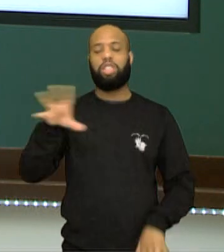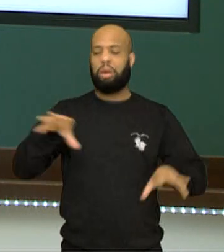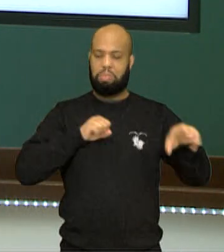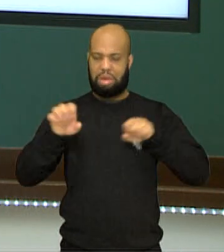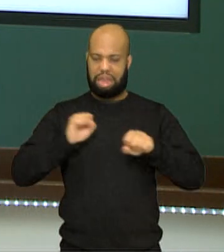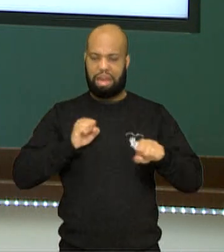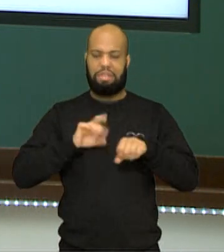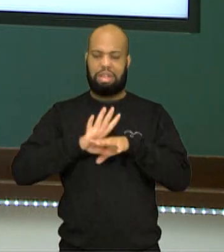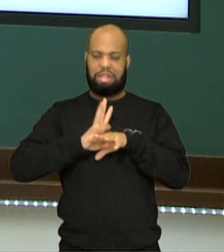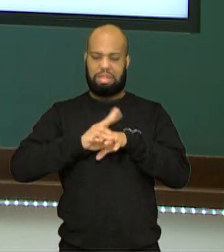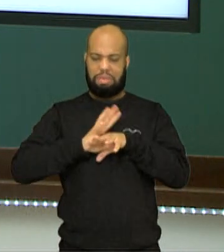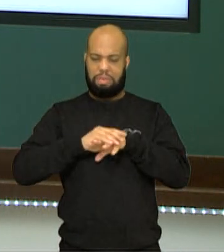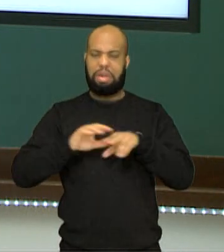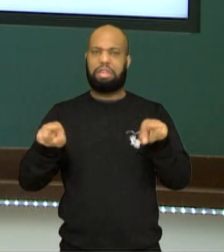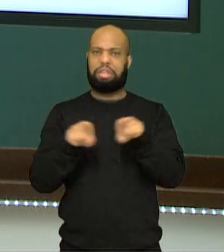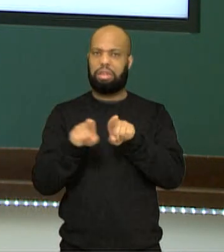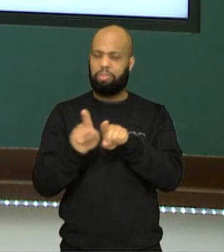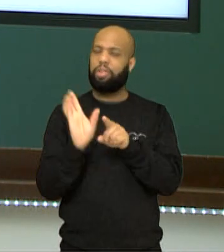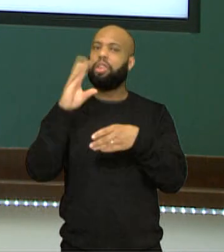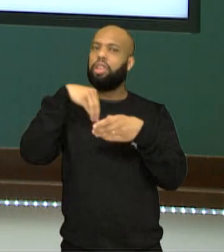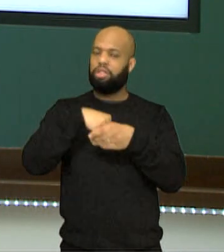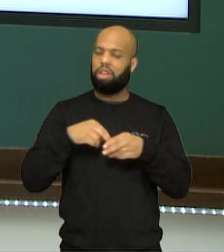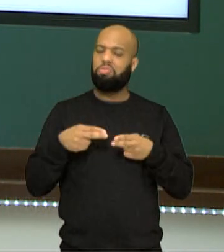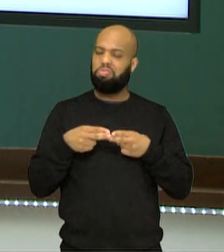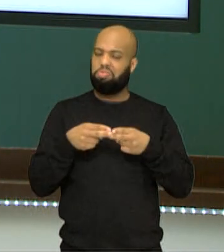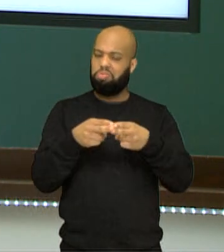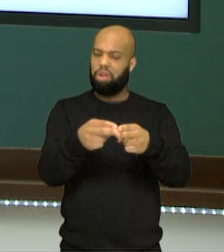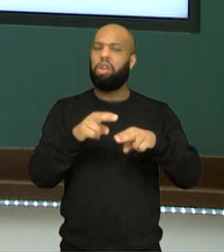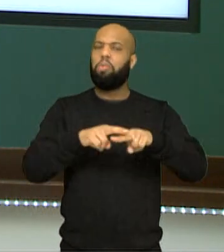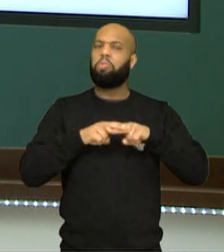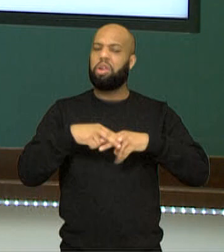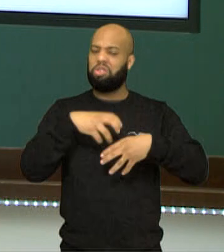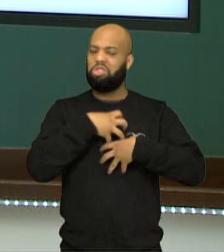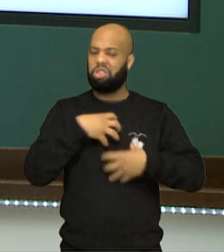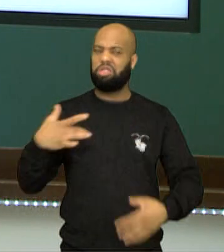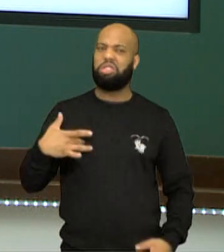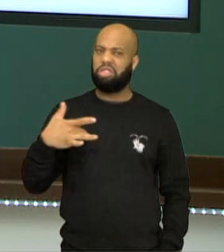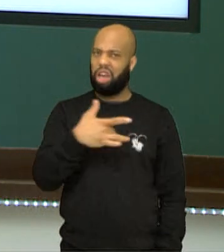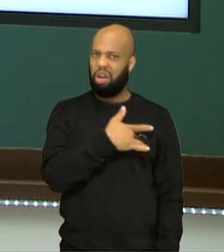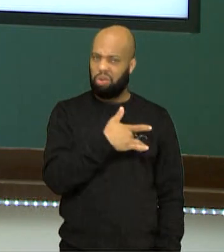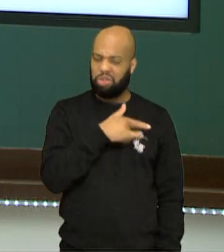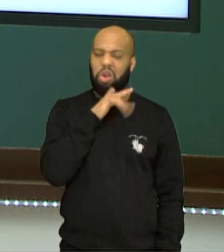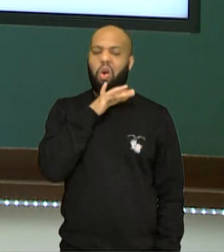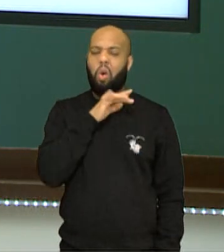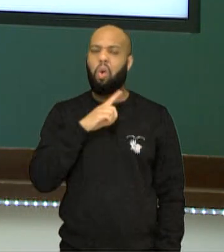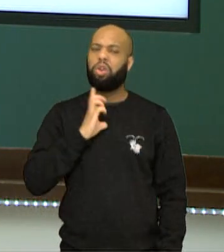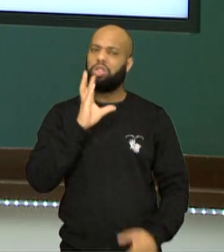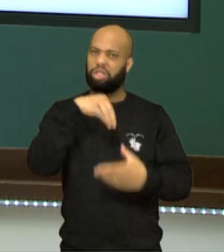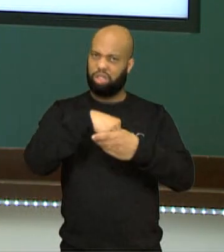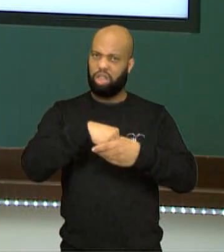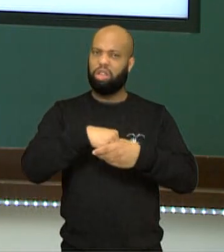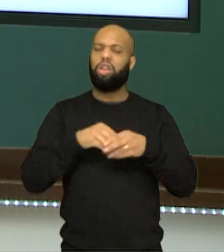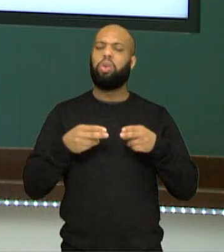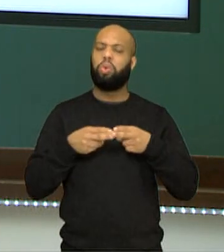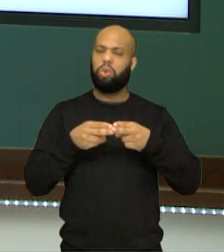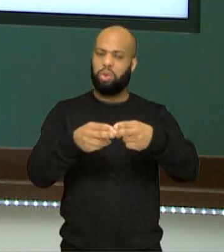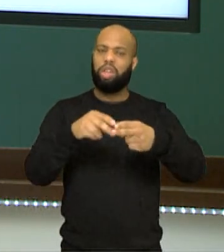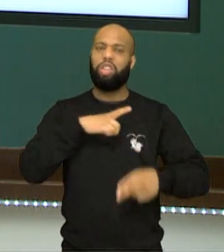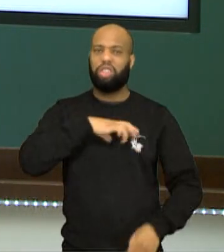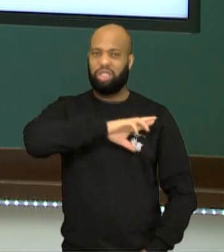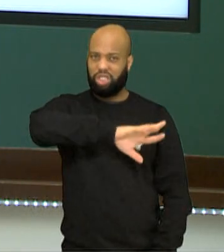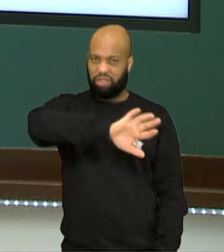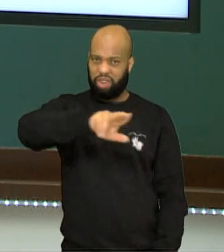pegando, né? Devido até às condições de saúde que eles eram expostos nisso aí, famílias, inúmeras